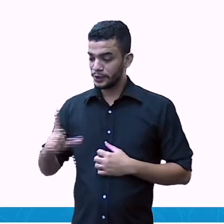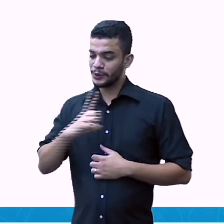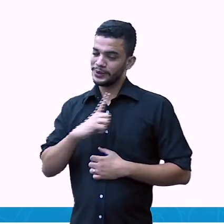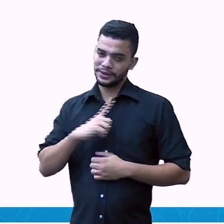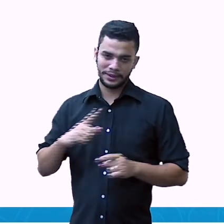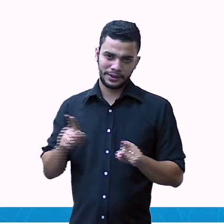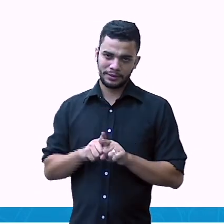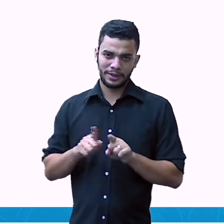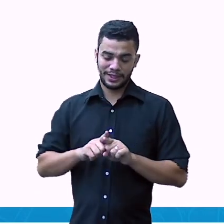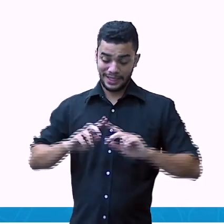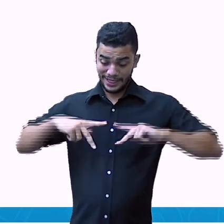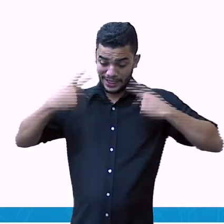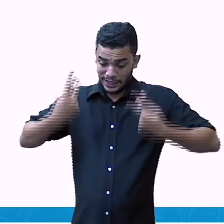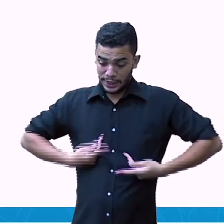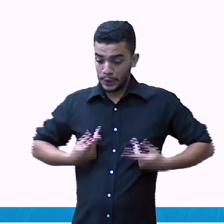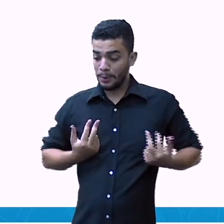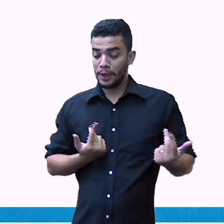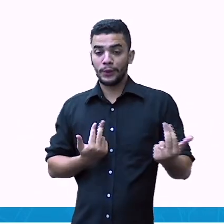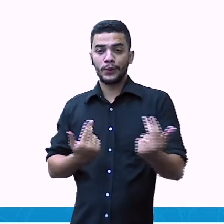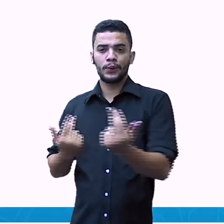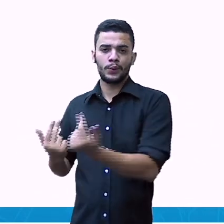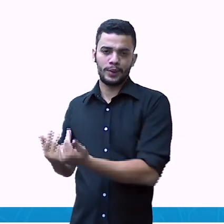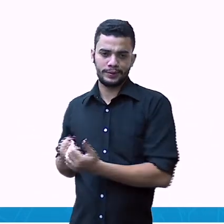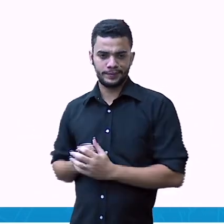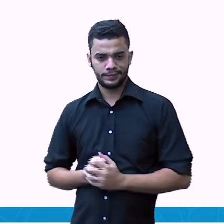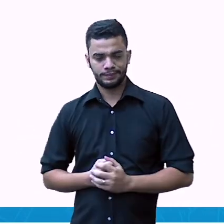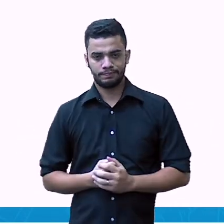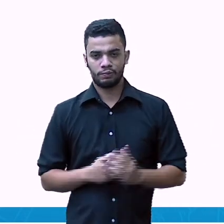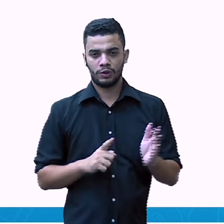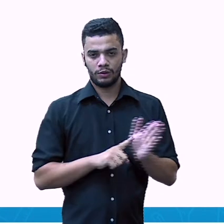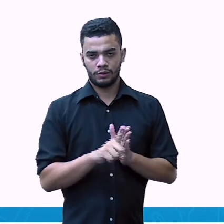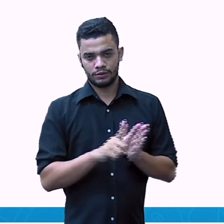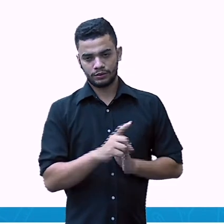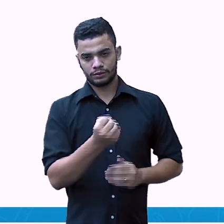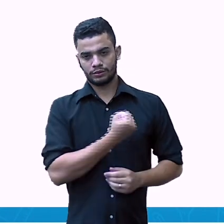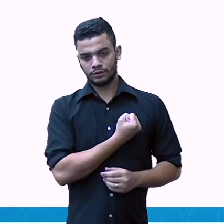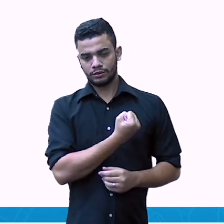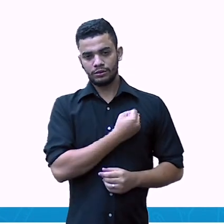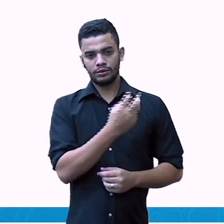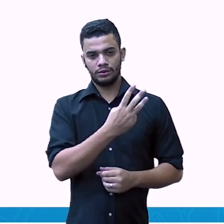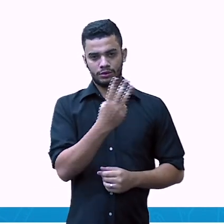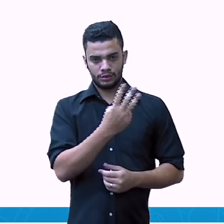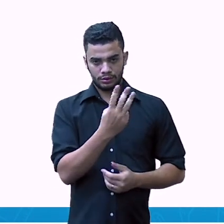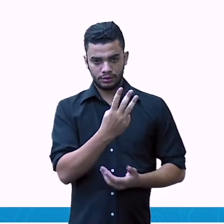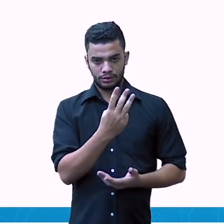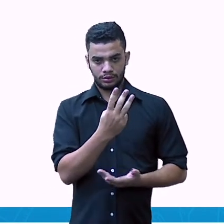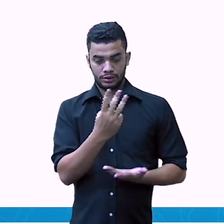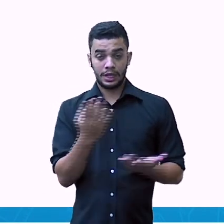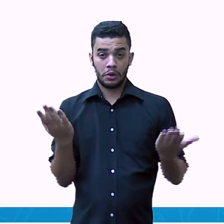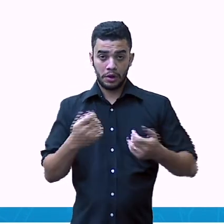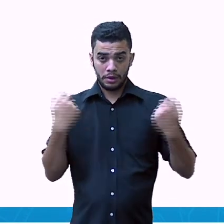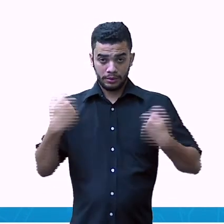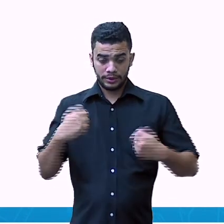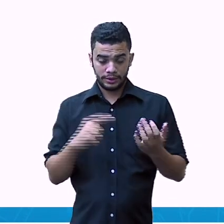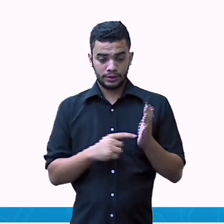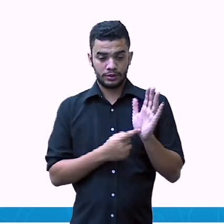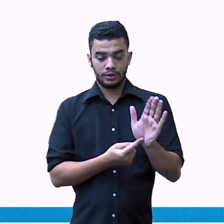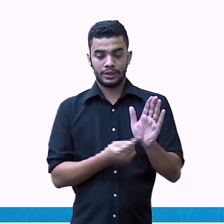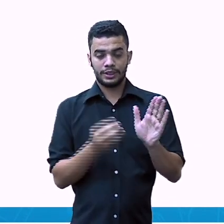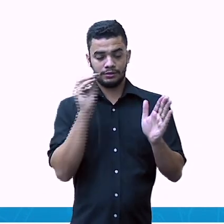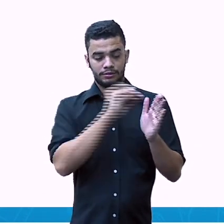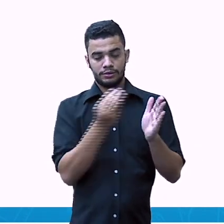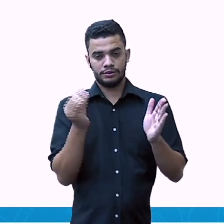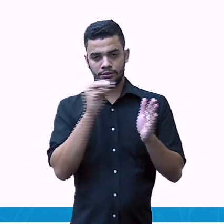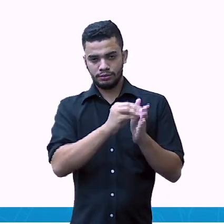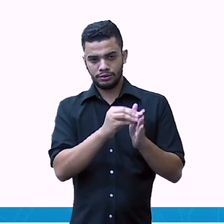3. A respeito das implicações que envolvem o trabalho infantil, avalie as proposições a seguir e marque V para